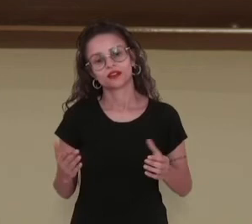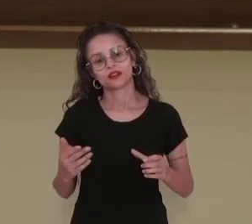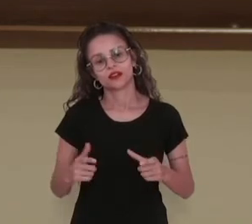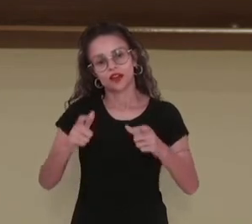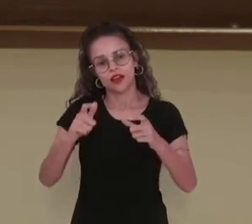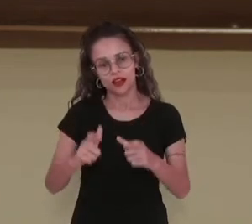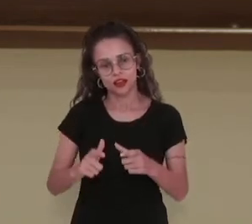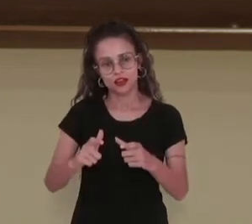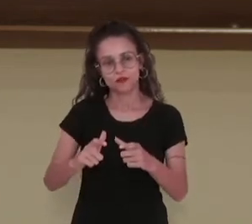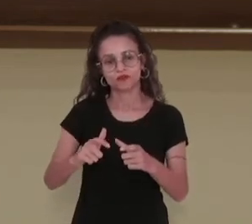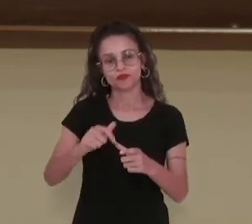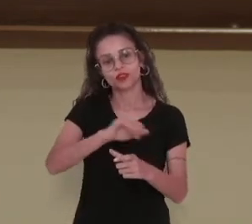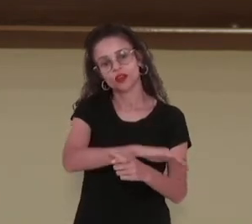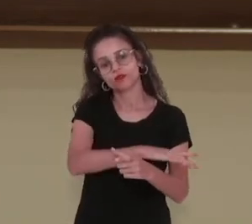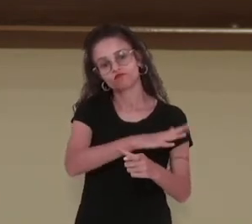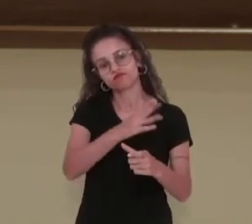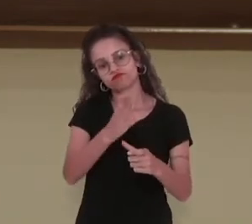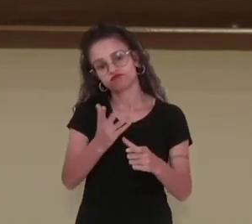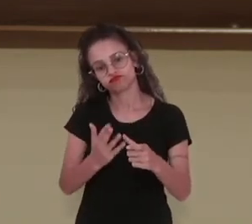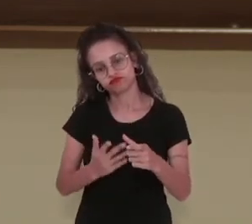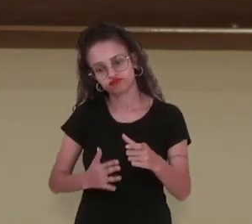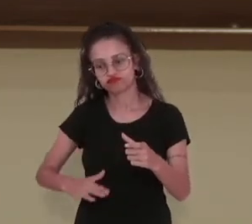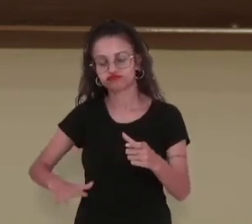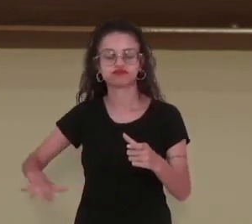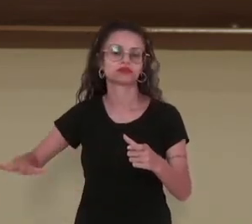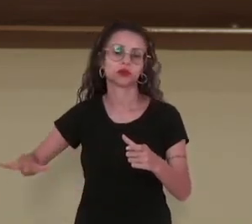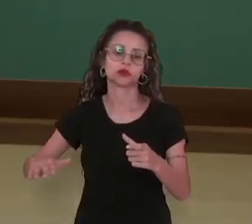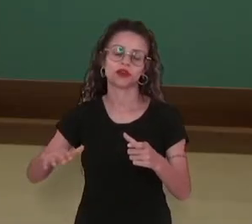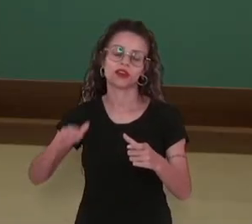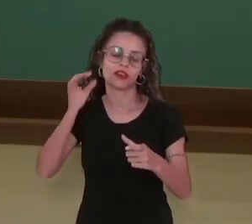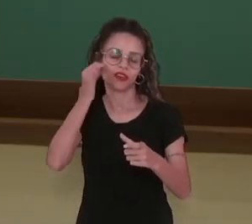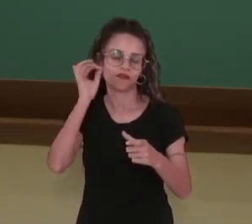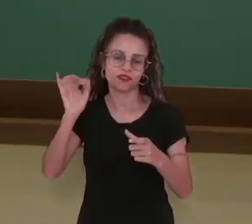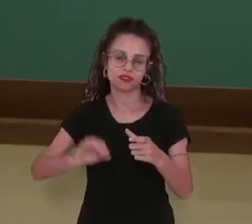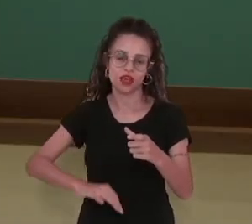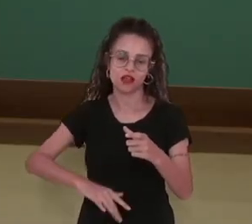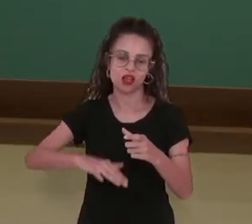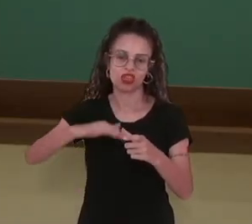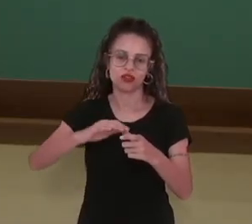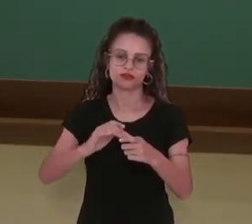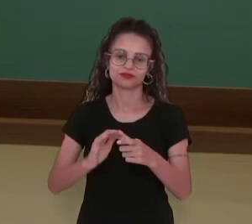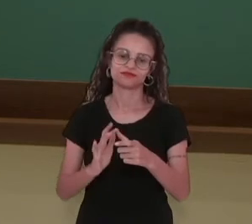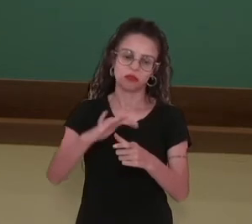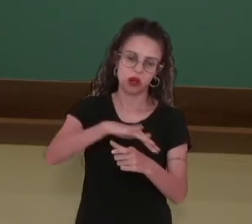né, as bocas de lobo, fiquem entupidas, voltando.